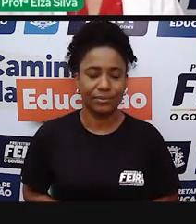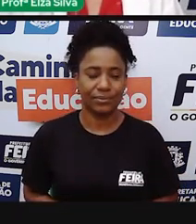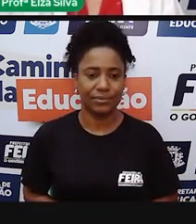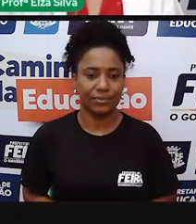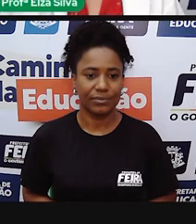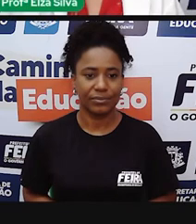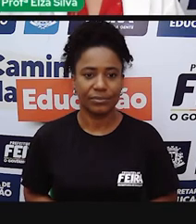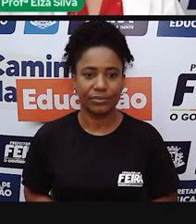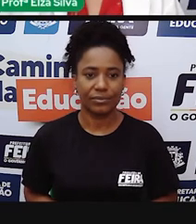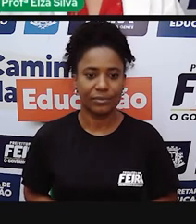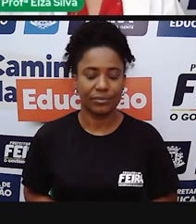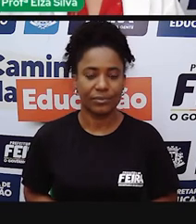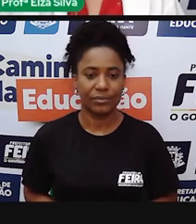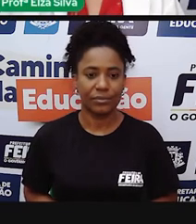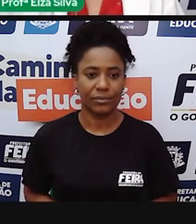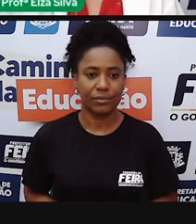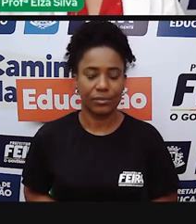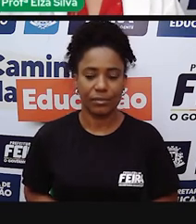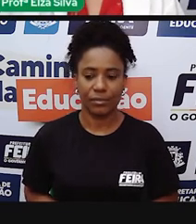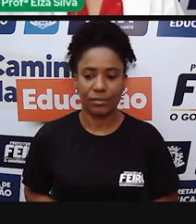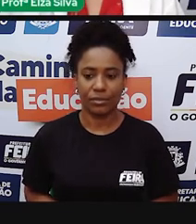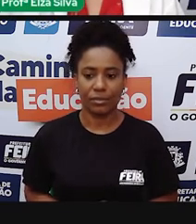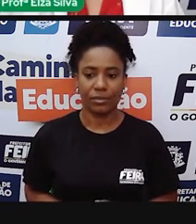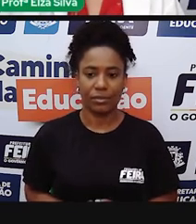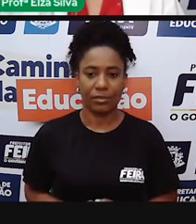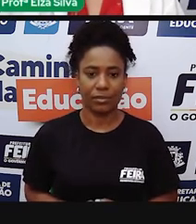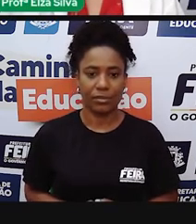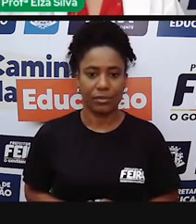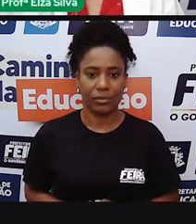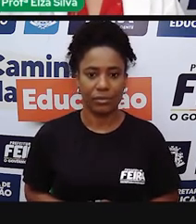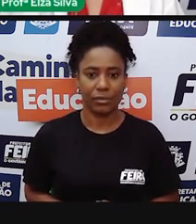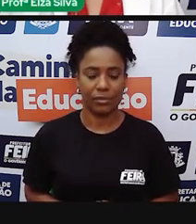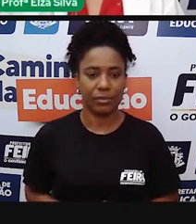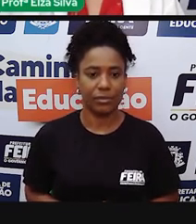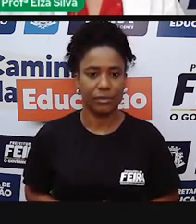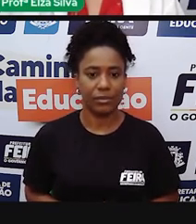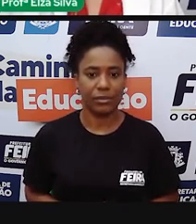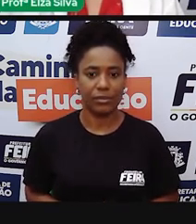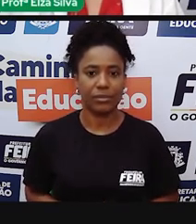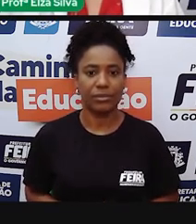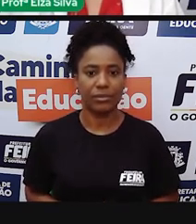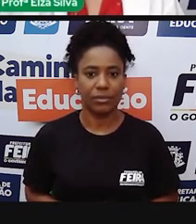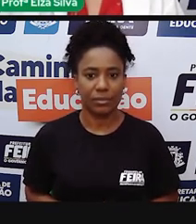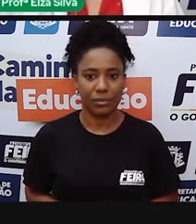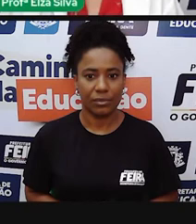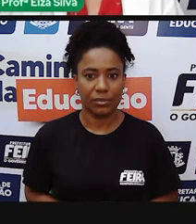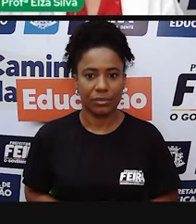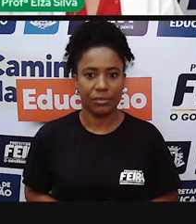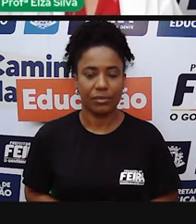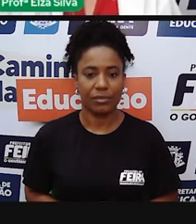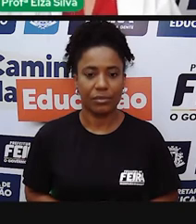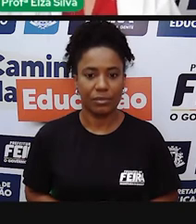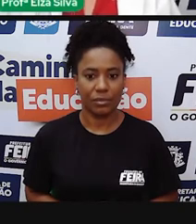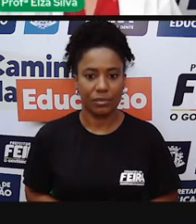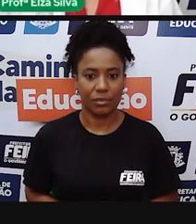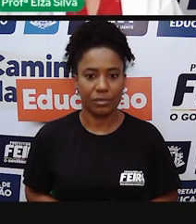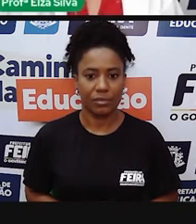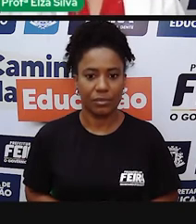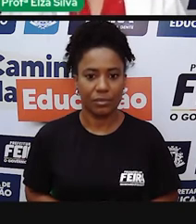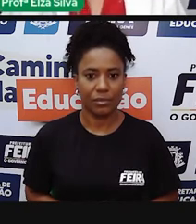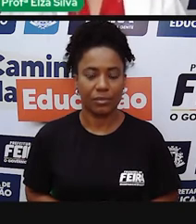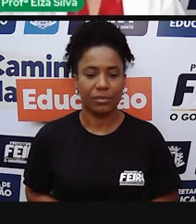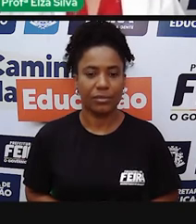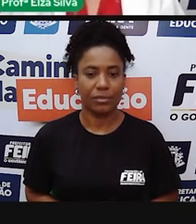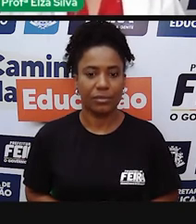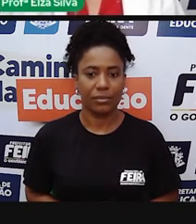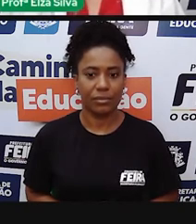to do modern pentathlon, to do boxing, to go swimming, to go road cycling, to go rowing, to go skateboarding, to play soccer, to play